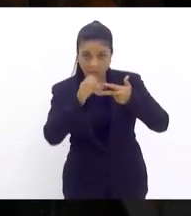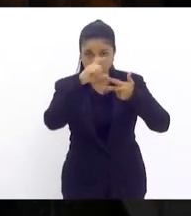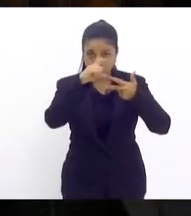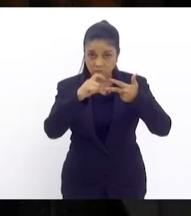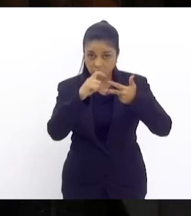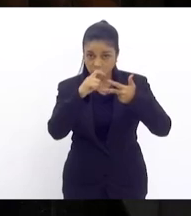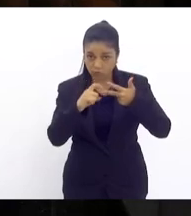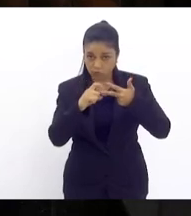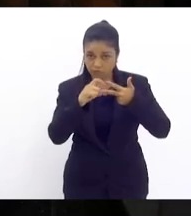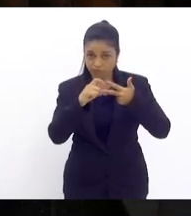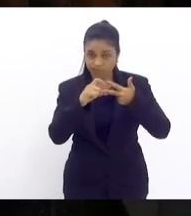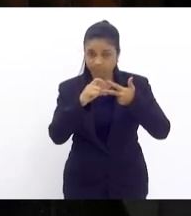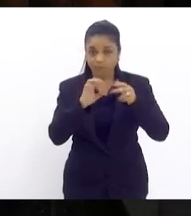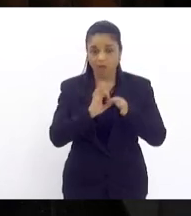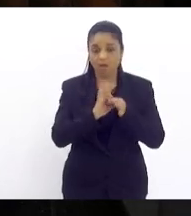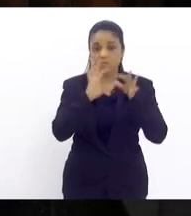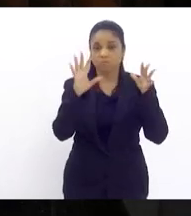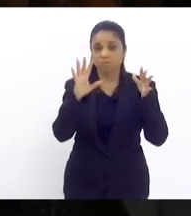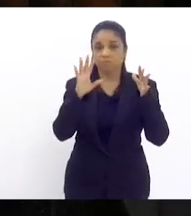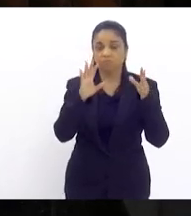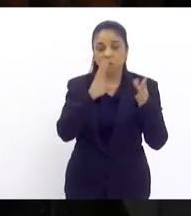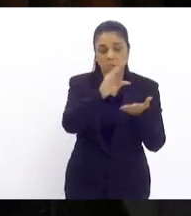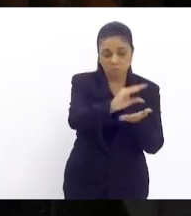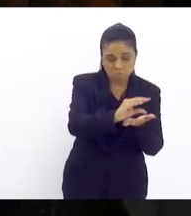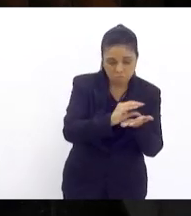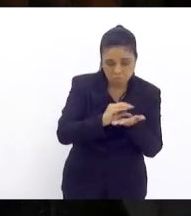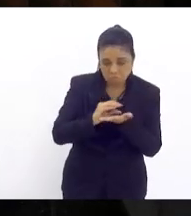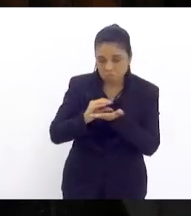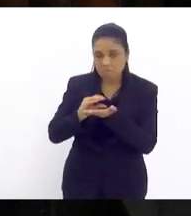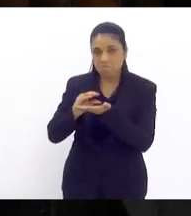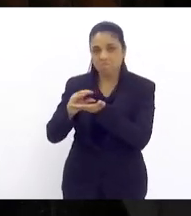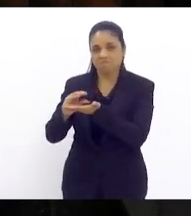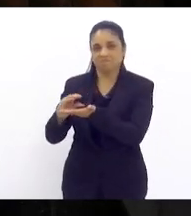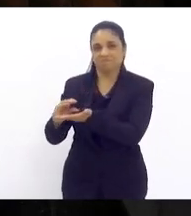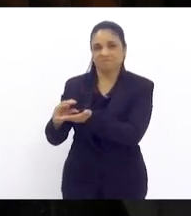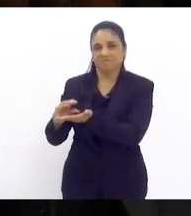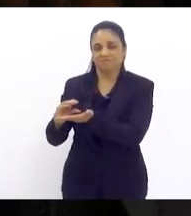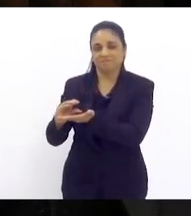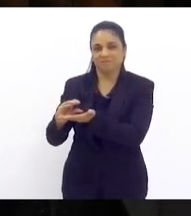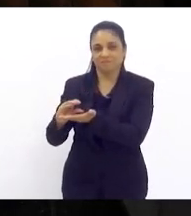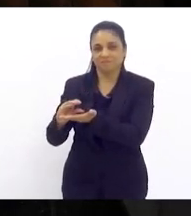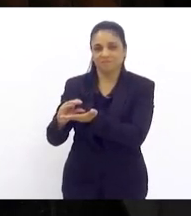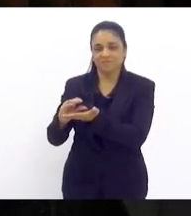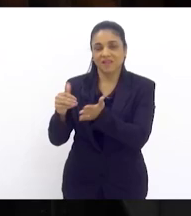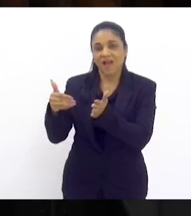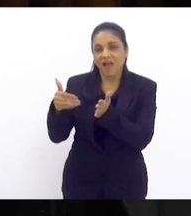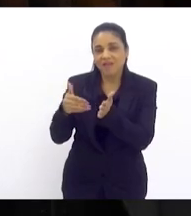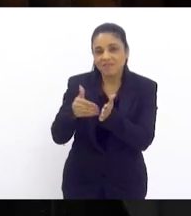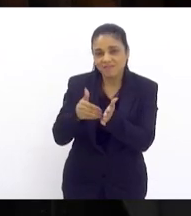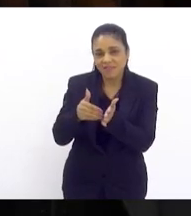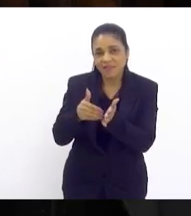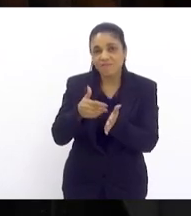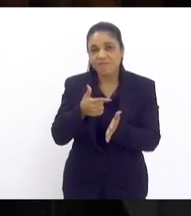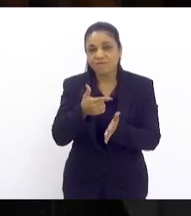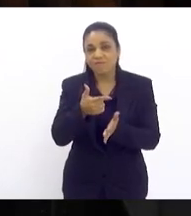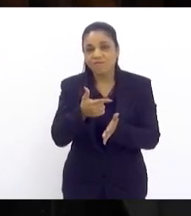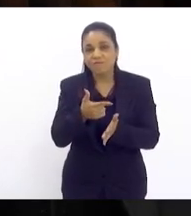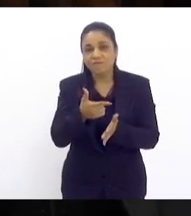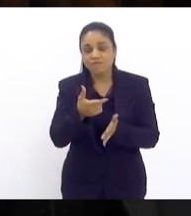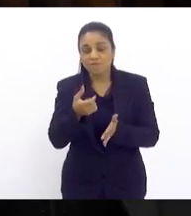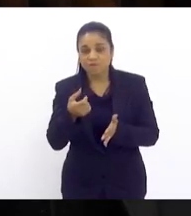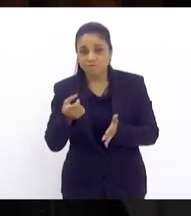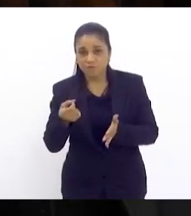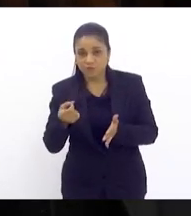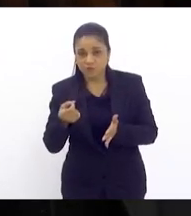autorizado a remanejar o orçamento em até 20 pontos